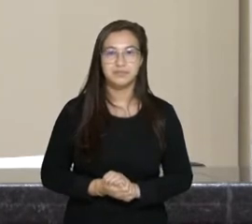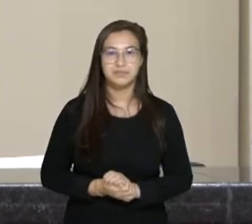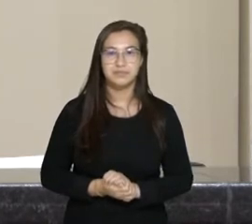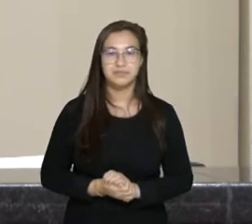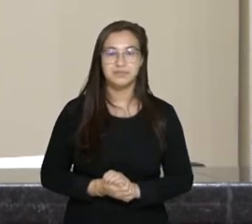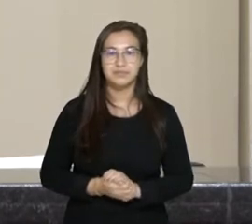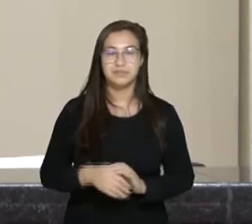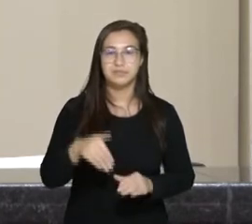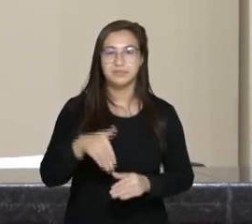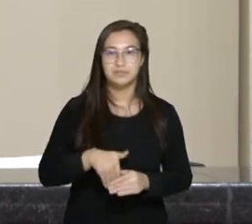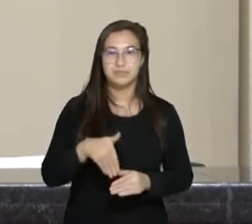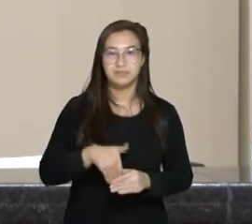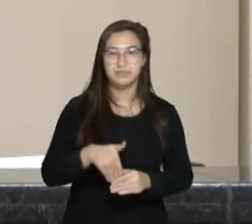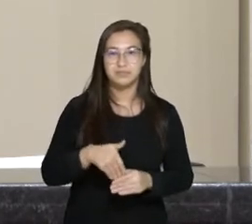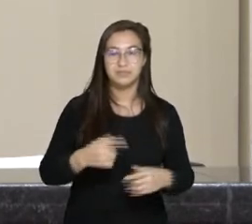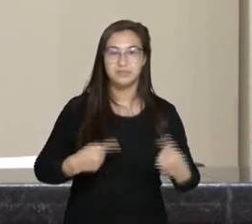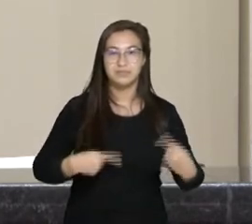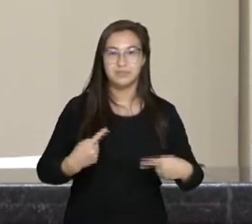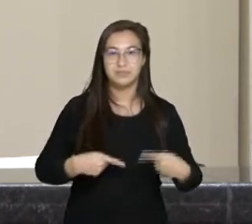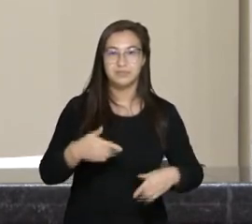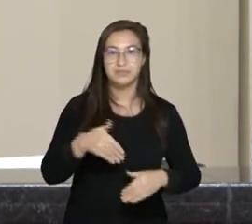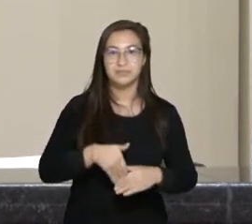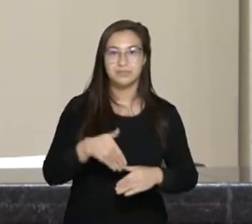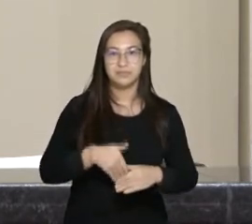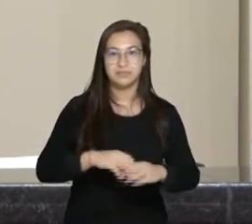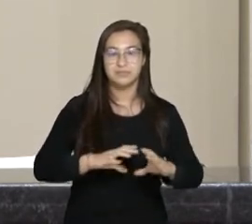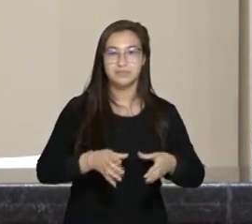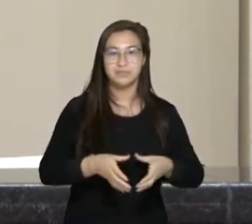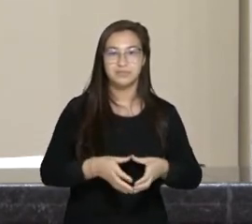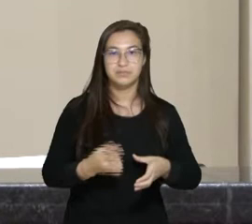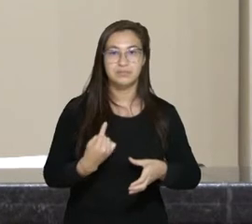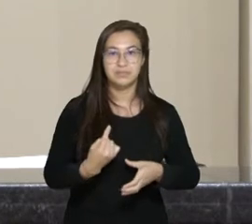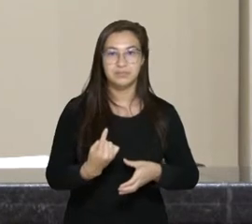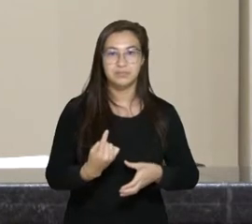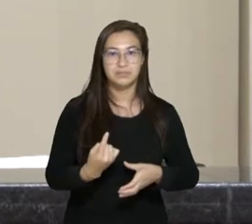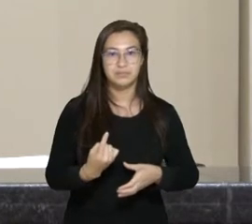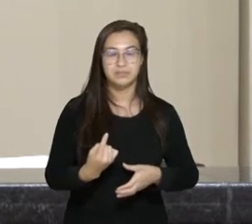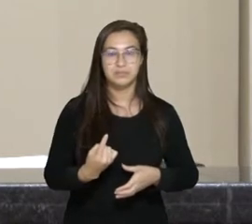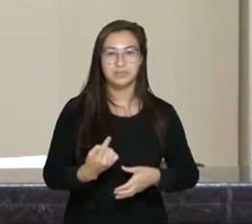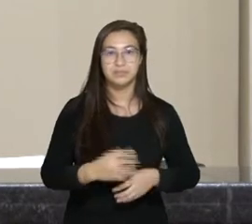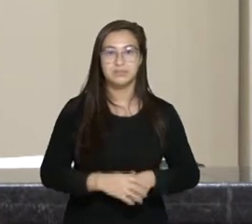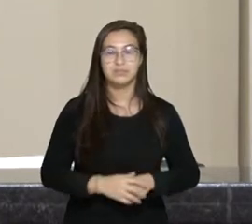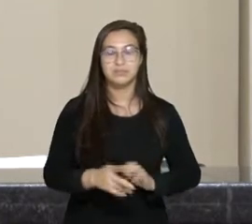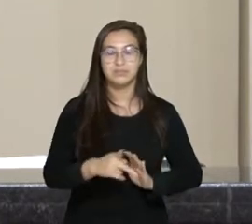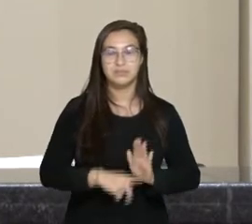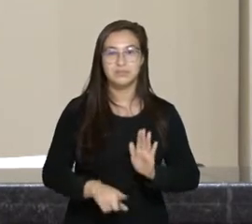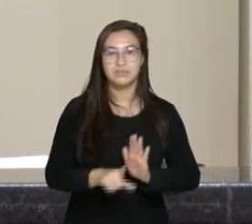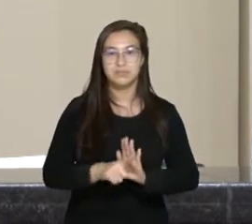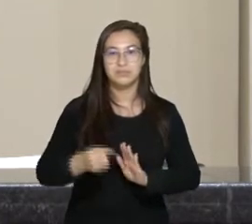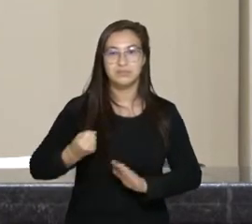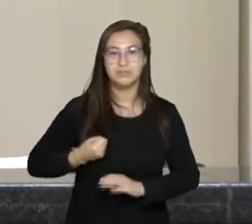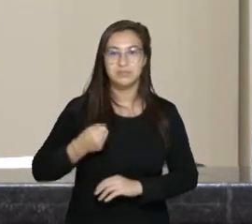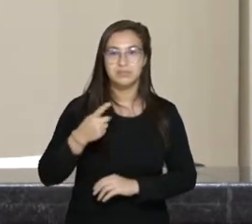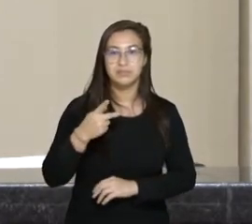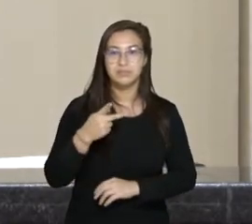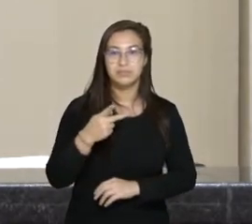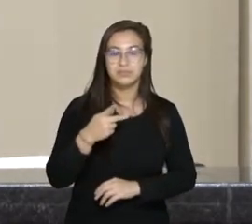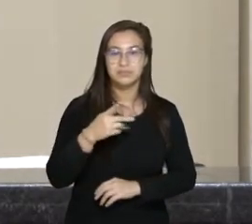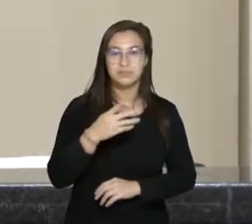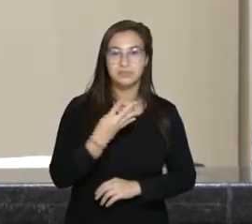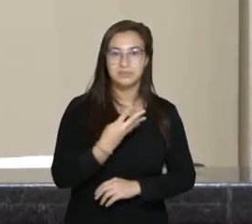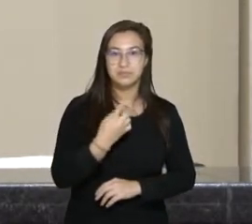a votação discussão e votação em turno único ao projeto de lei PL